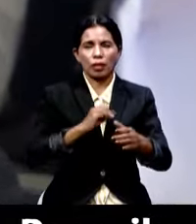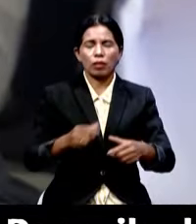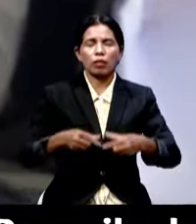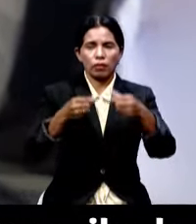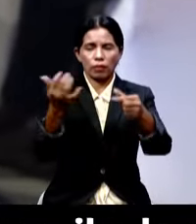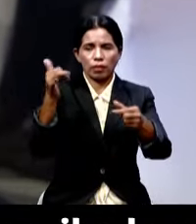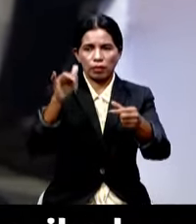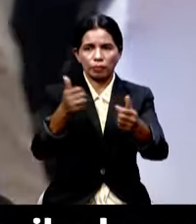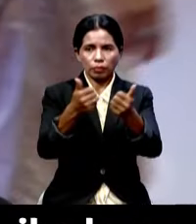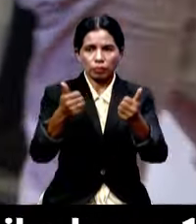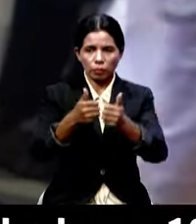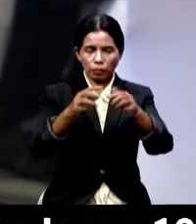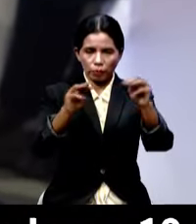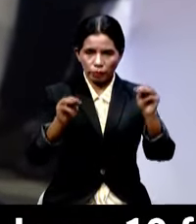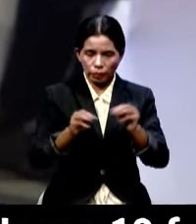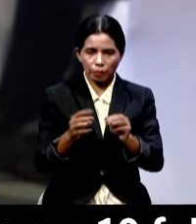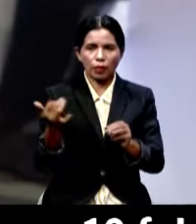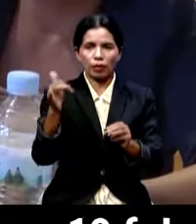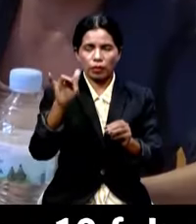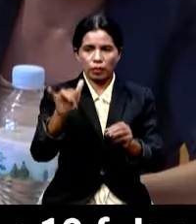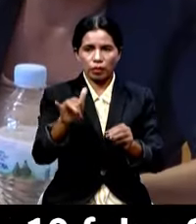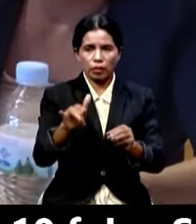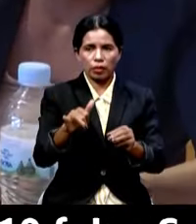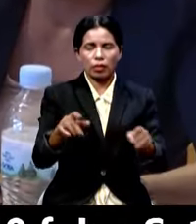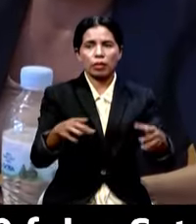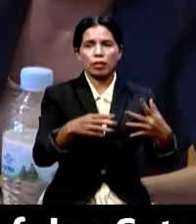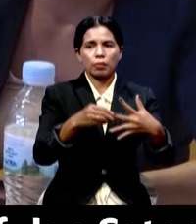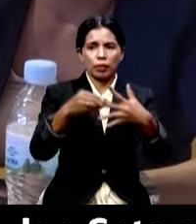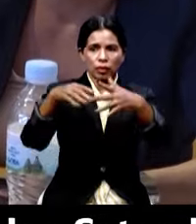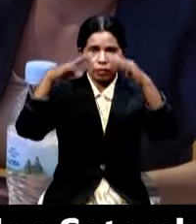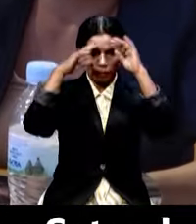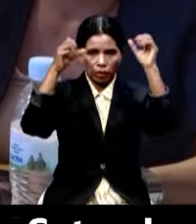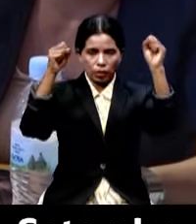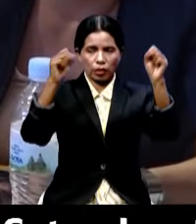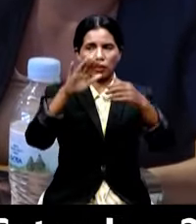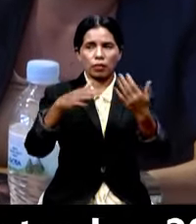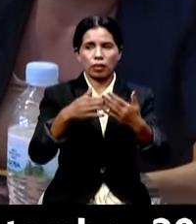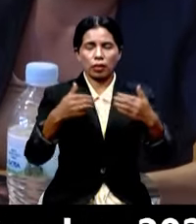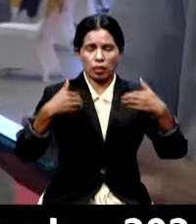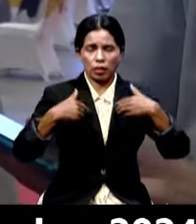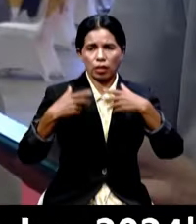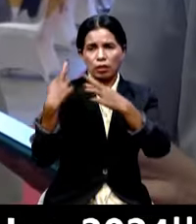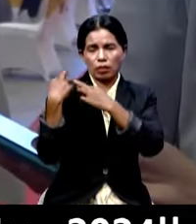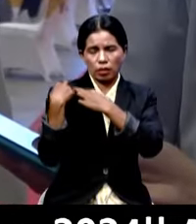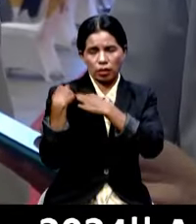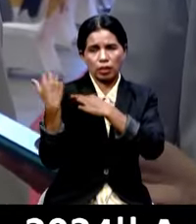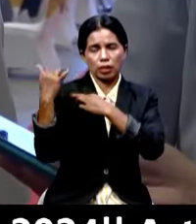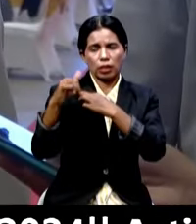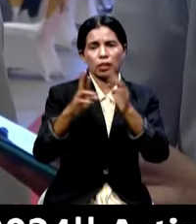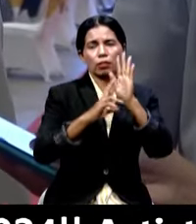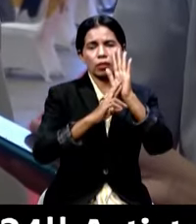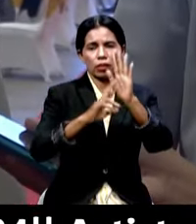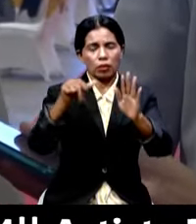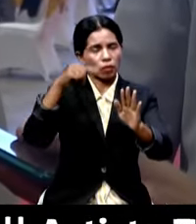a autoridade municipal, Sira, Lili, o presidente, Sira, tem que ir a papel e dar também Sira, mas que representa o